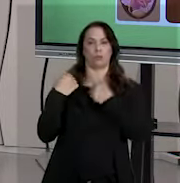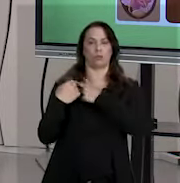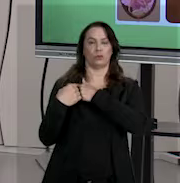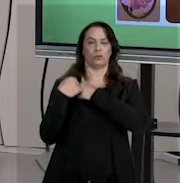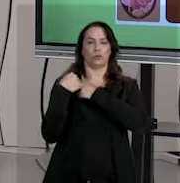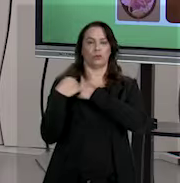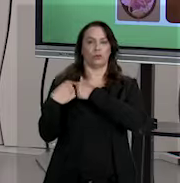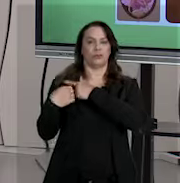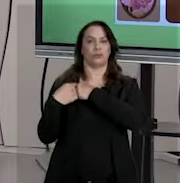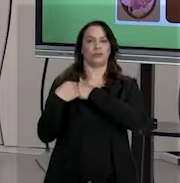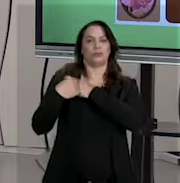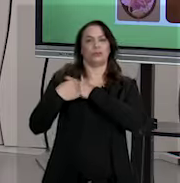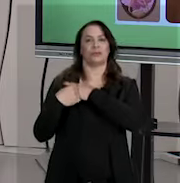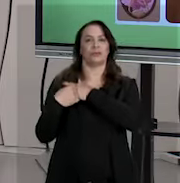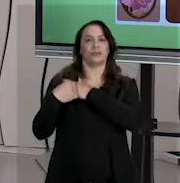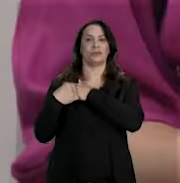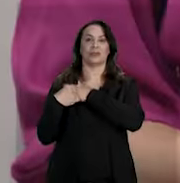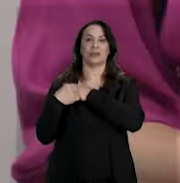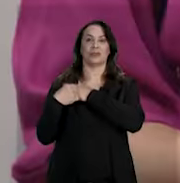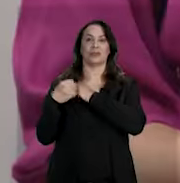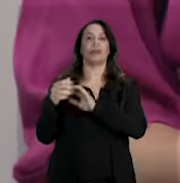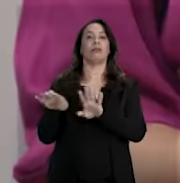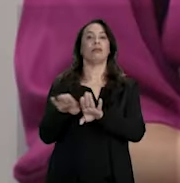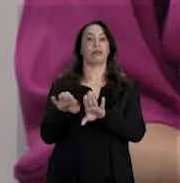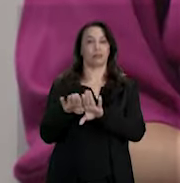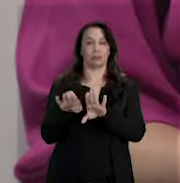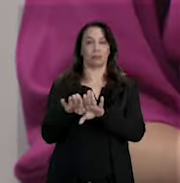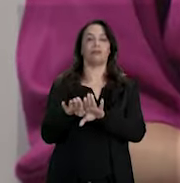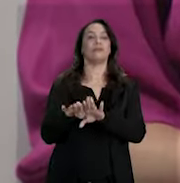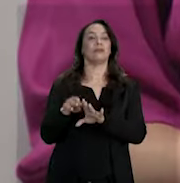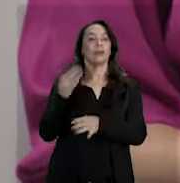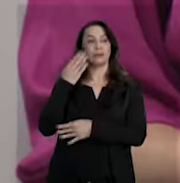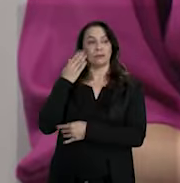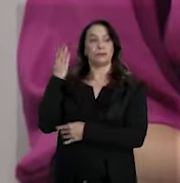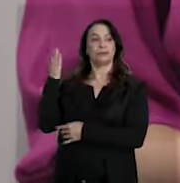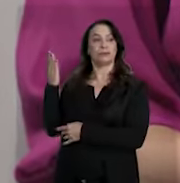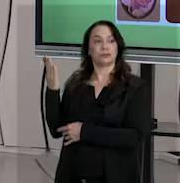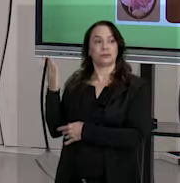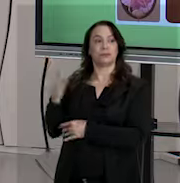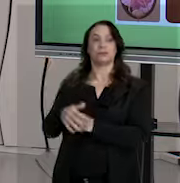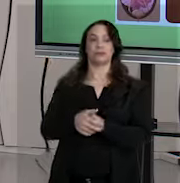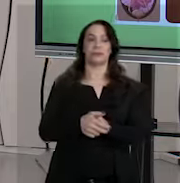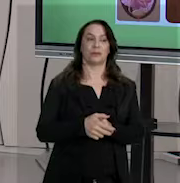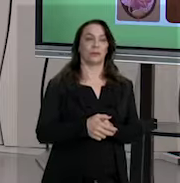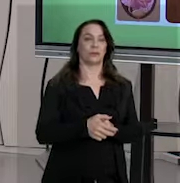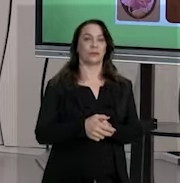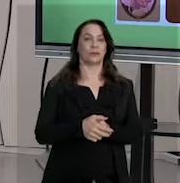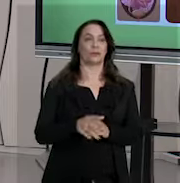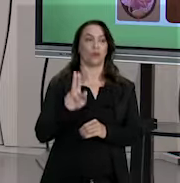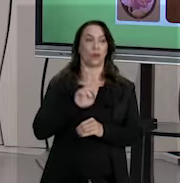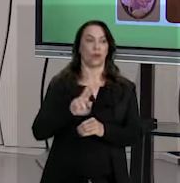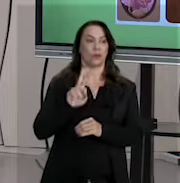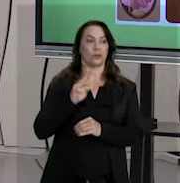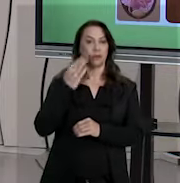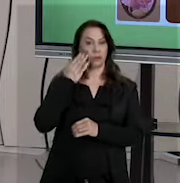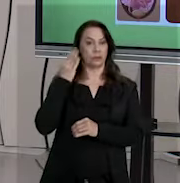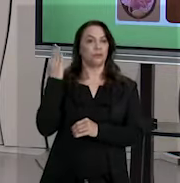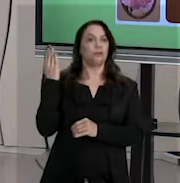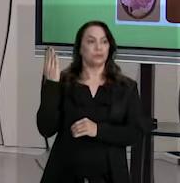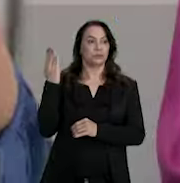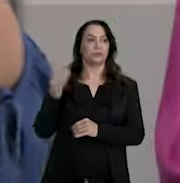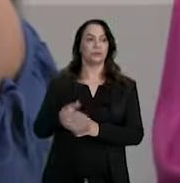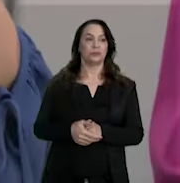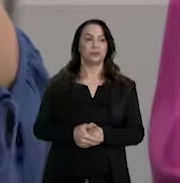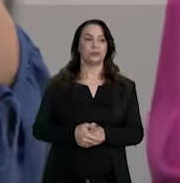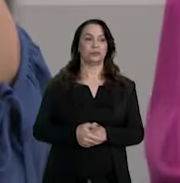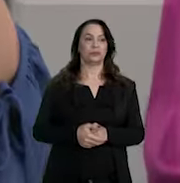o tronco na altura do que seriam os ombros, e nós vamos usar essa peça, que tem duas, né? Nós vamos